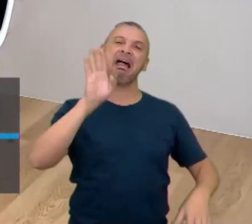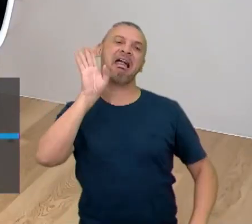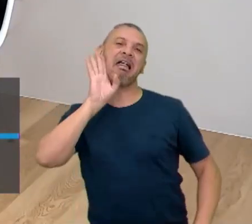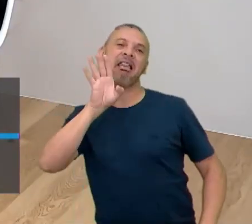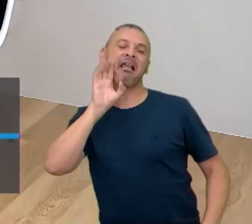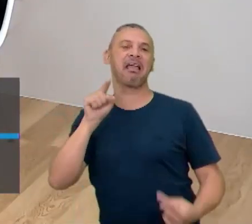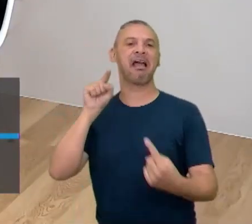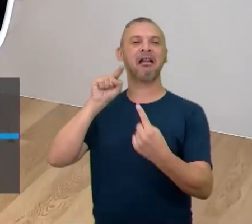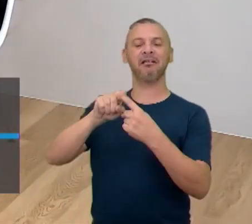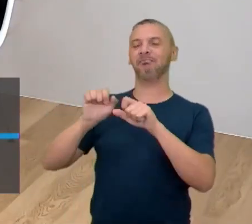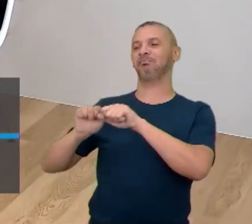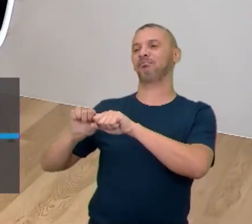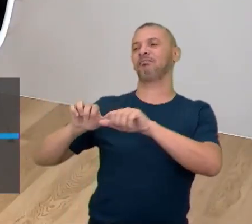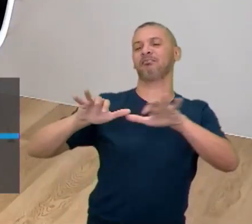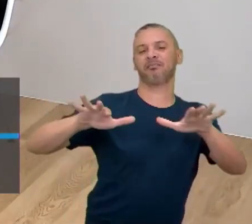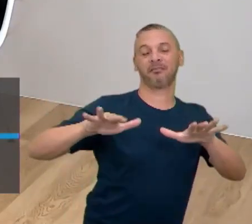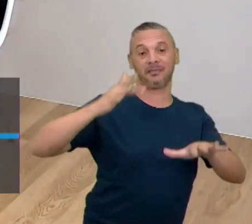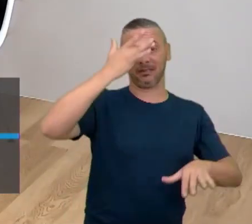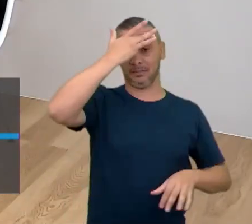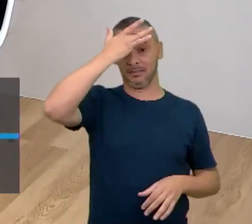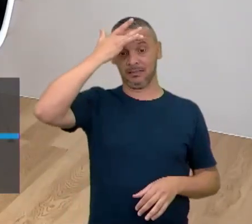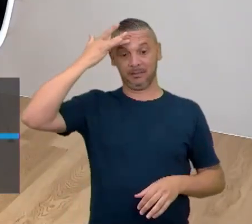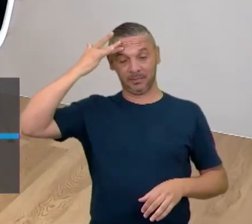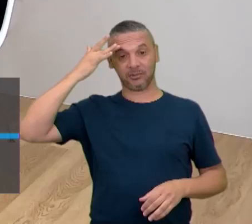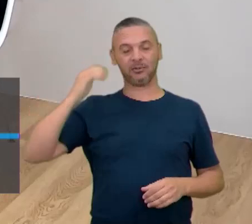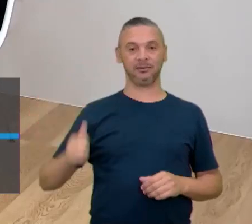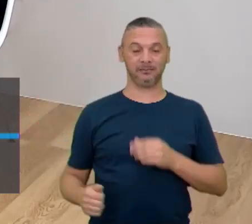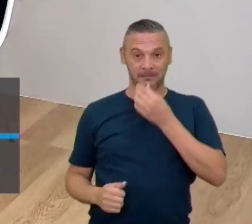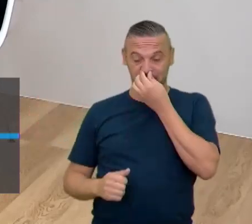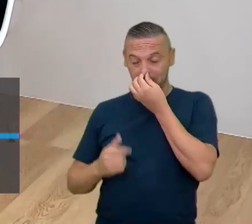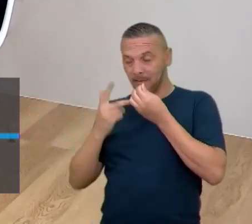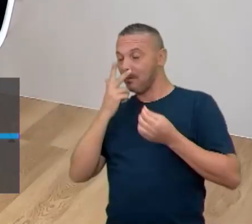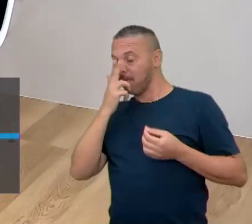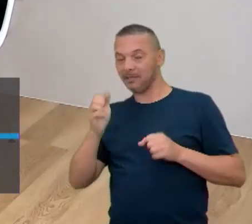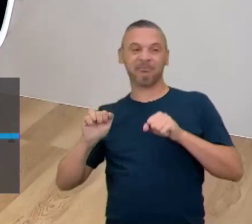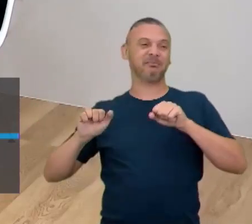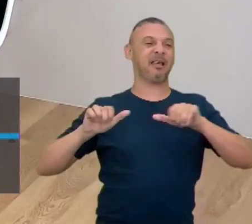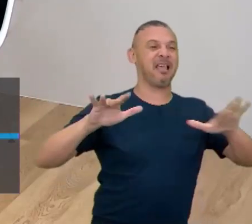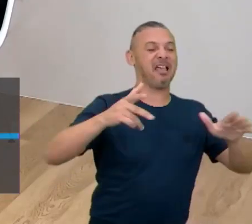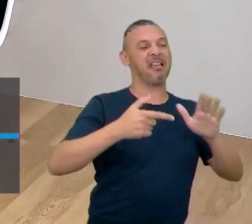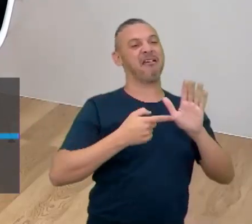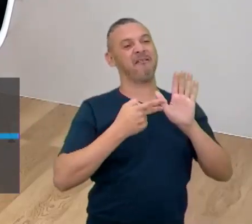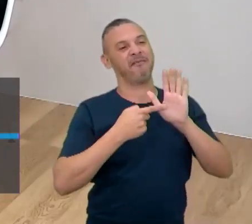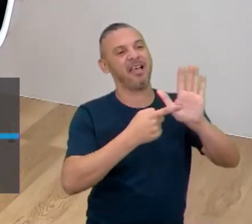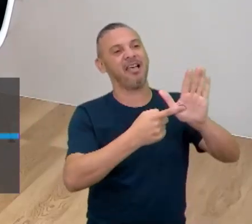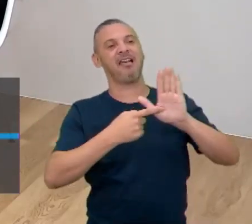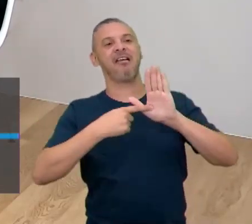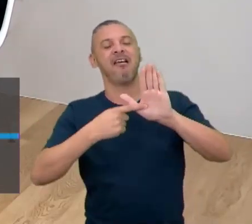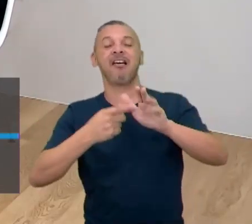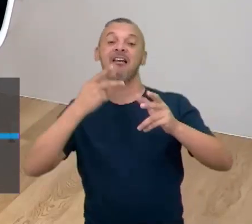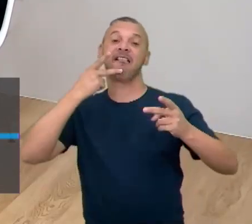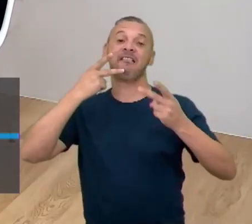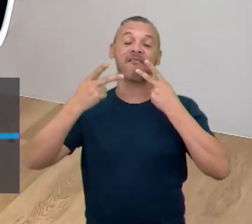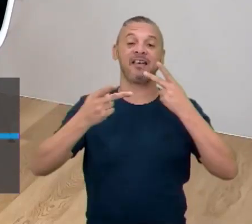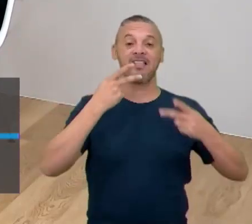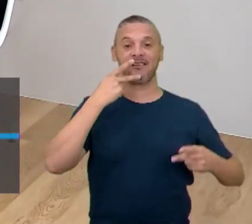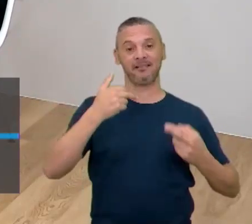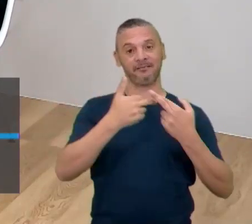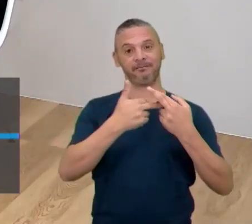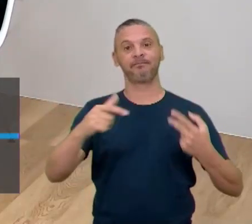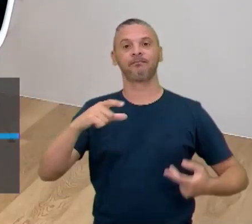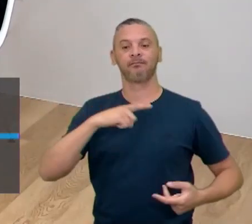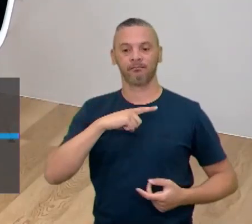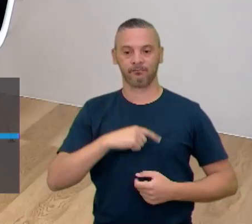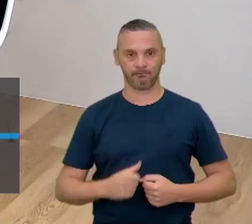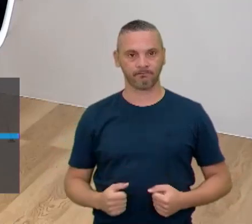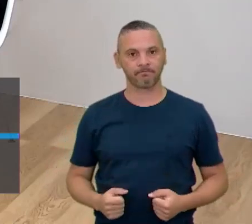começa a virar, muitas vezes, até quase que um chato, Sim. com aquela ideia fixa daquilo que você gosta.